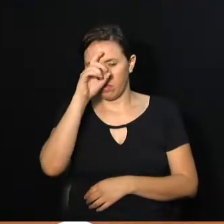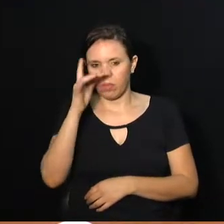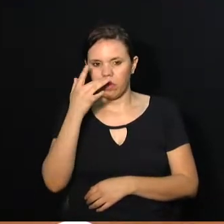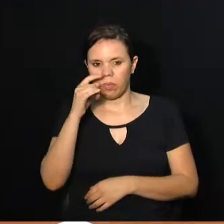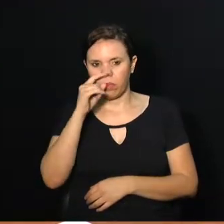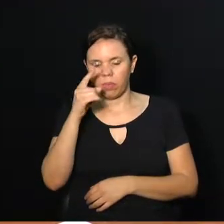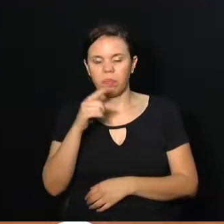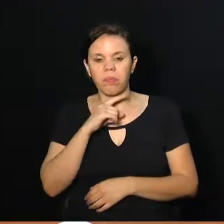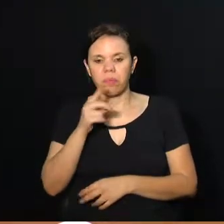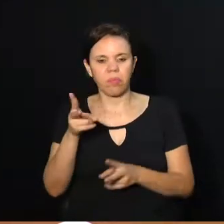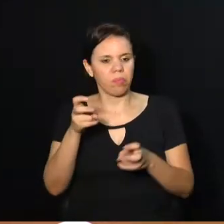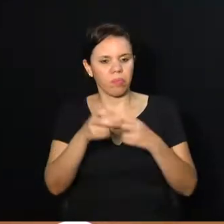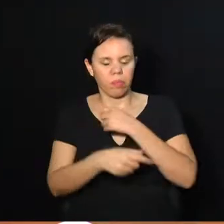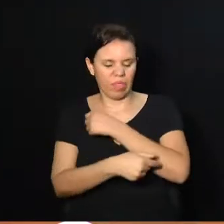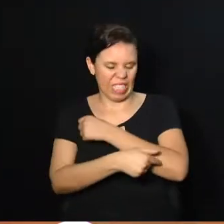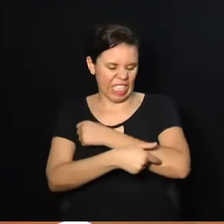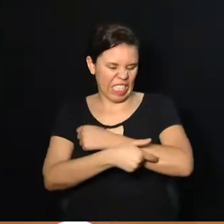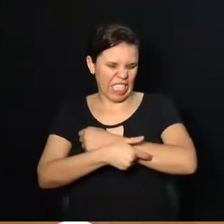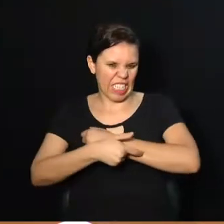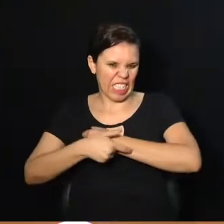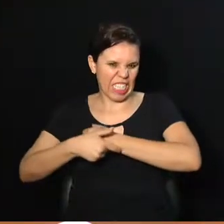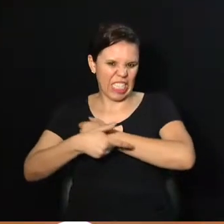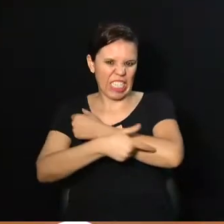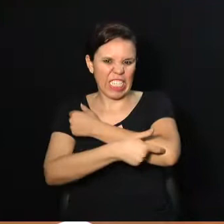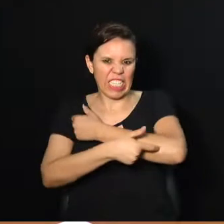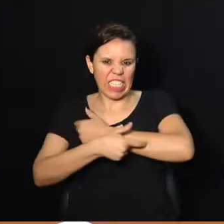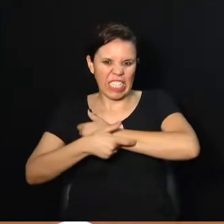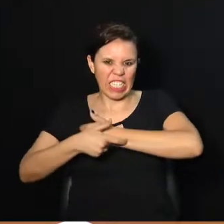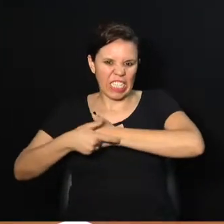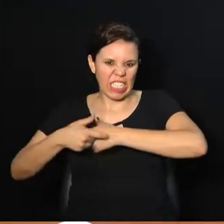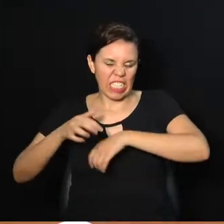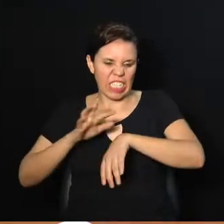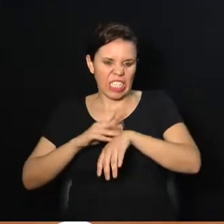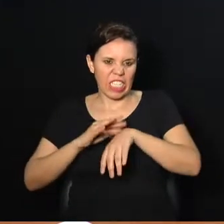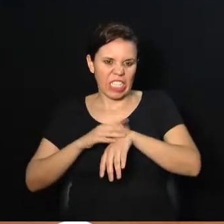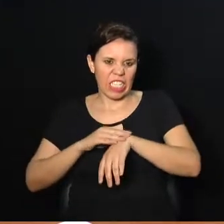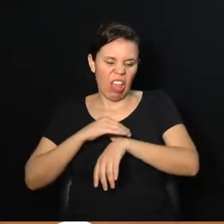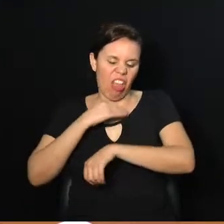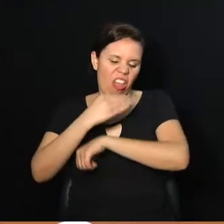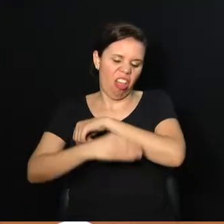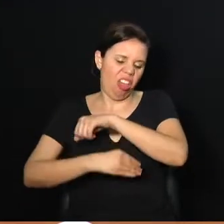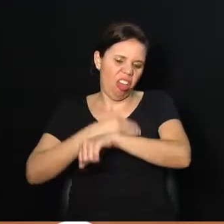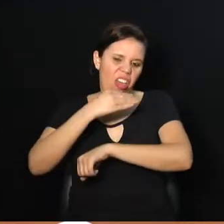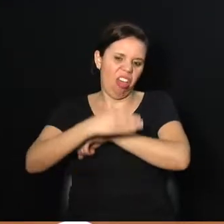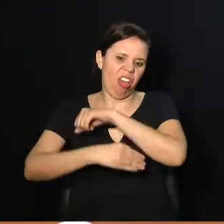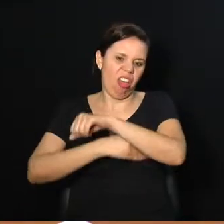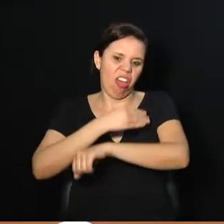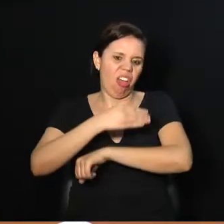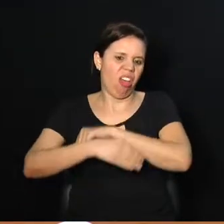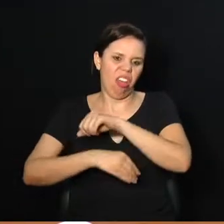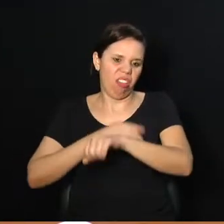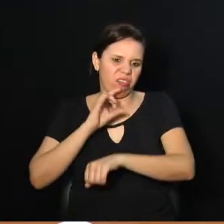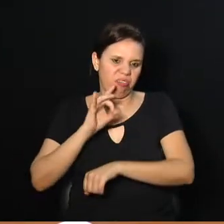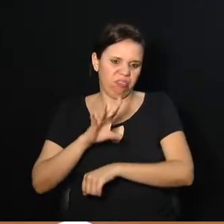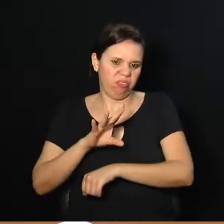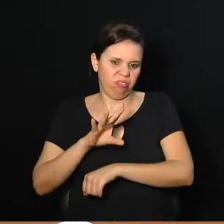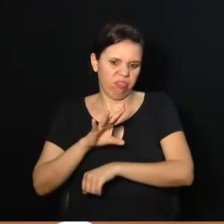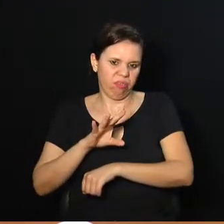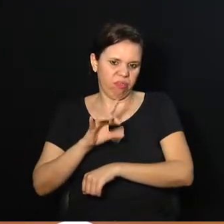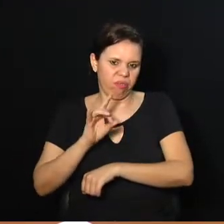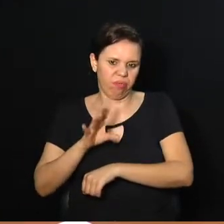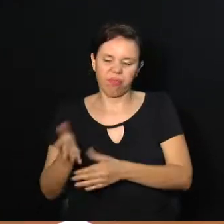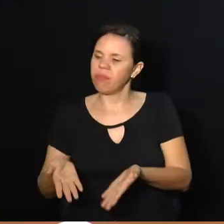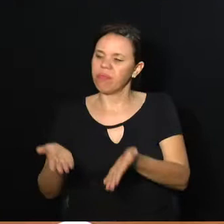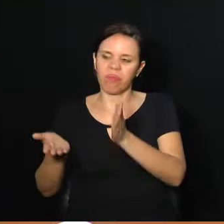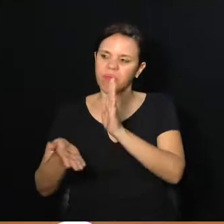que ela tinha no braço. Colocaram lá uma fita, uma faixa, né, amarraram o braço dela e deram